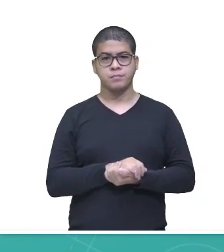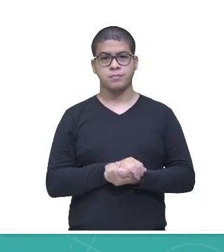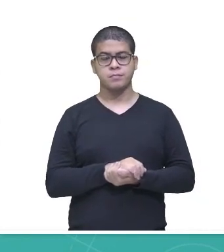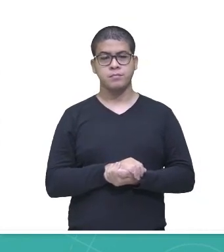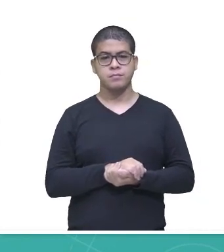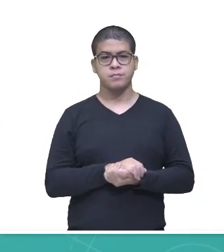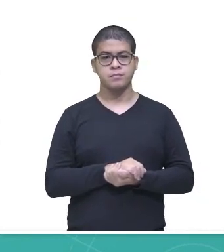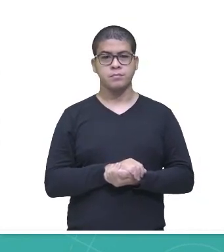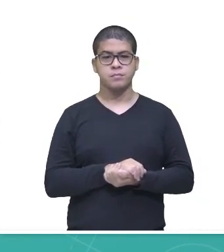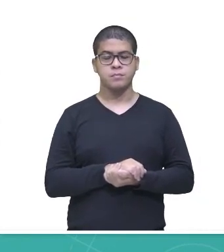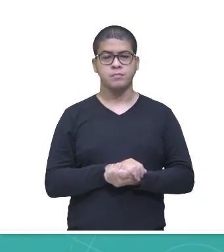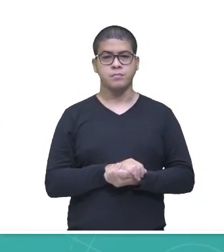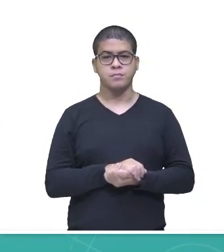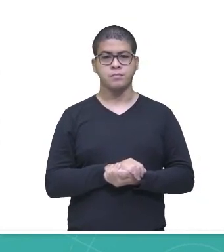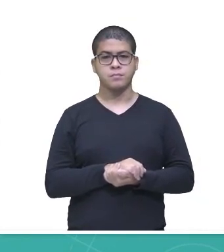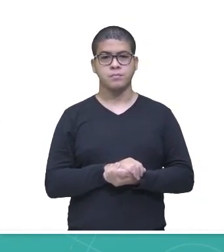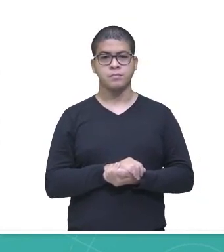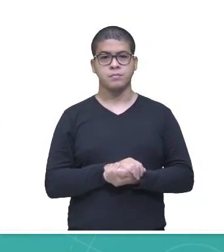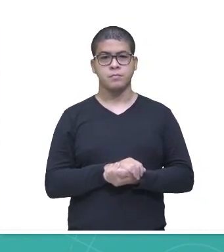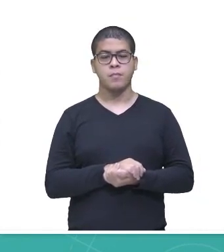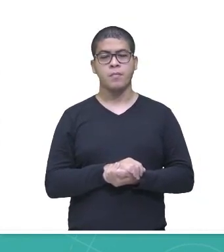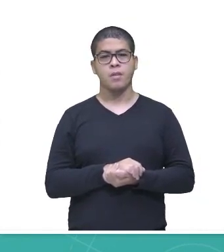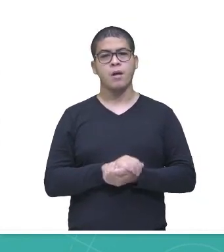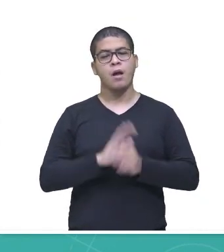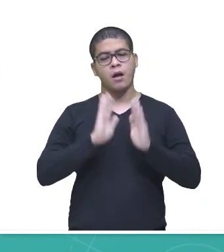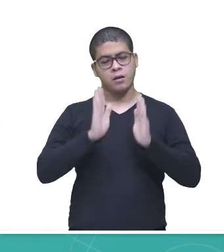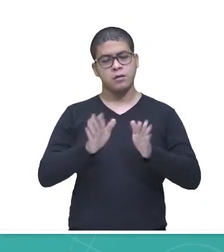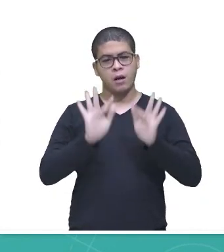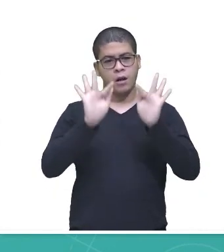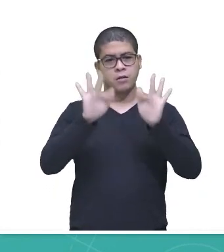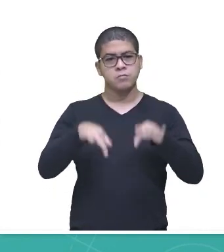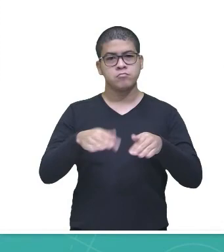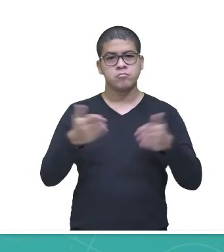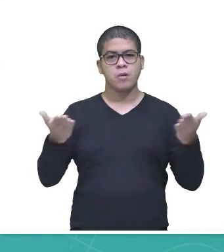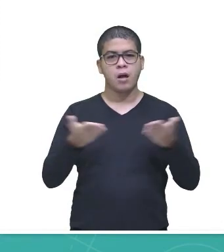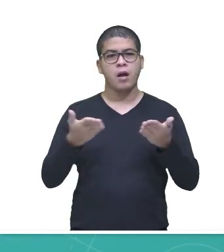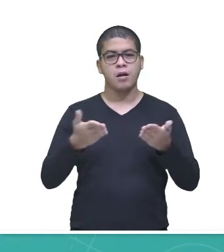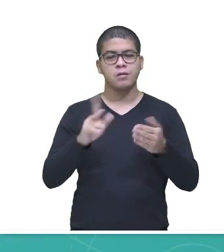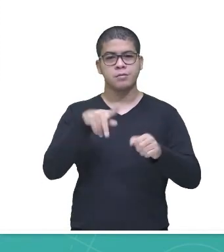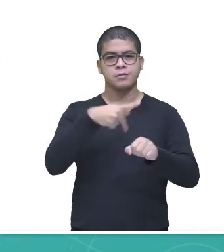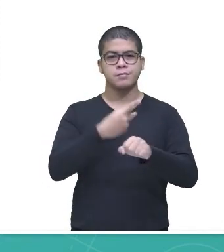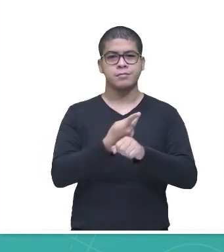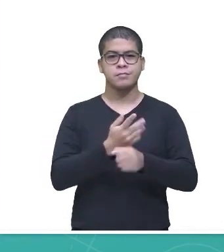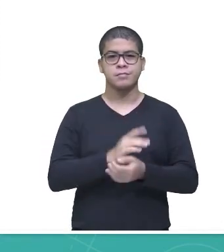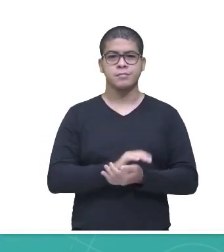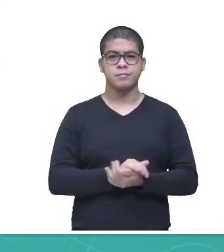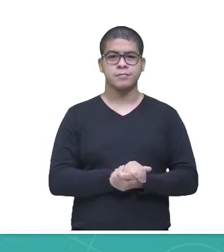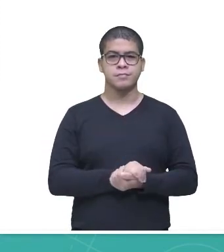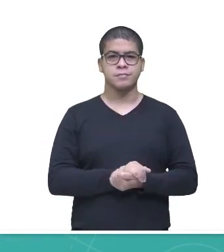gente tem que fazer essa verificação. Então, a gente vai encerrar a aula aqui e a gente se vê na próxima.